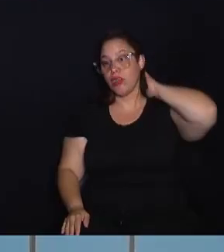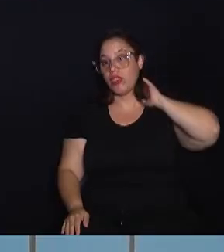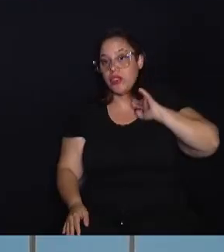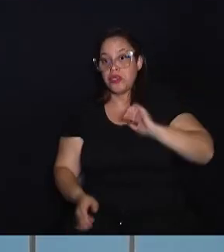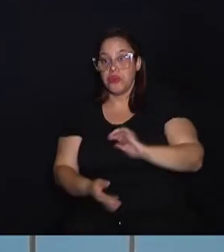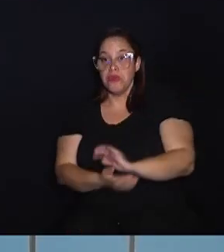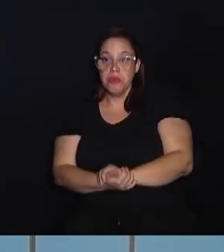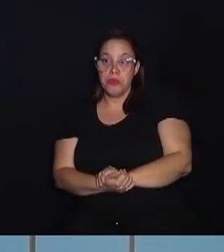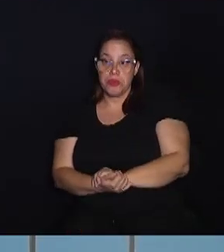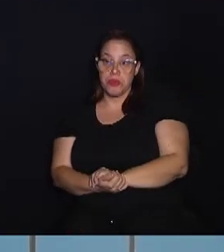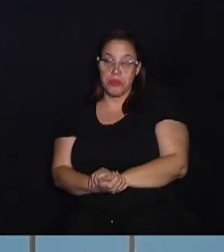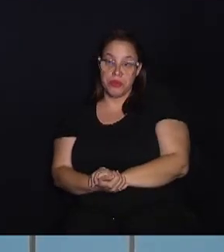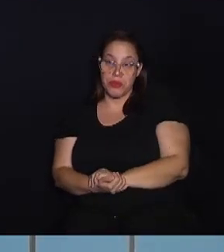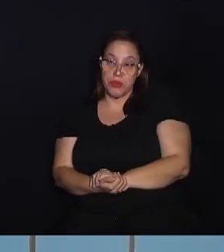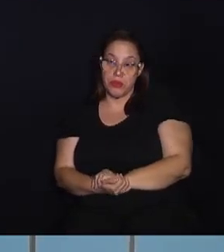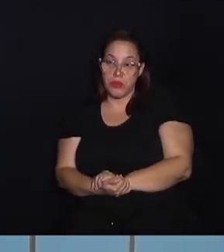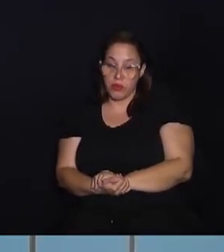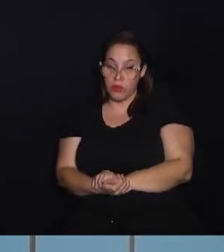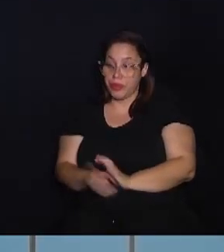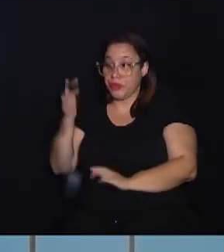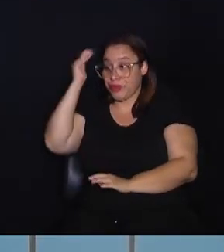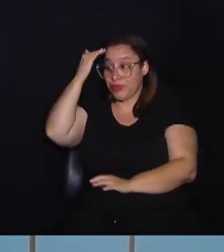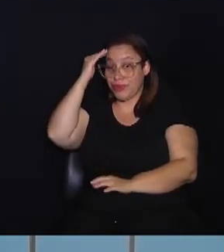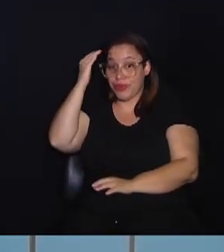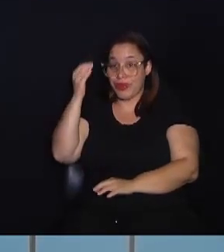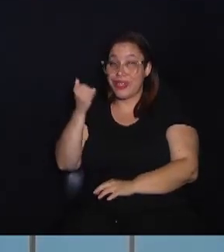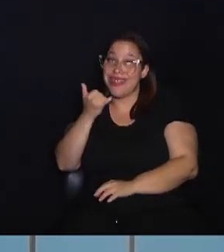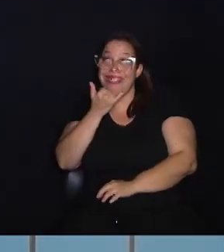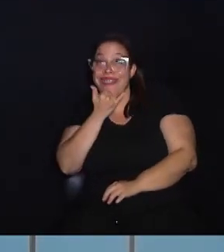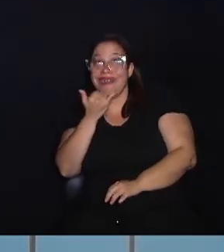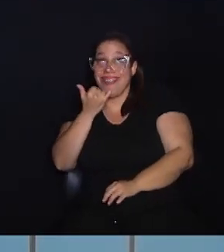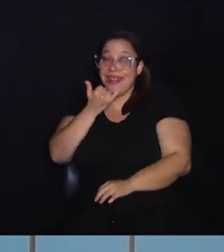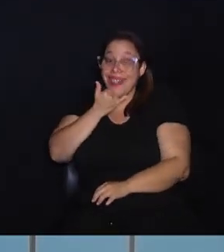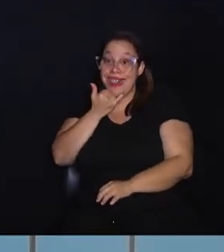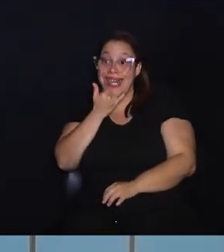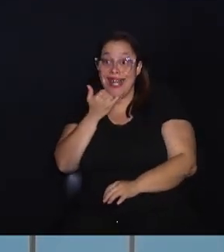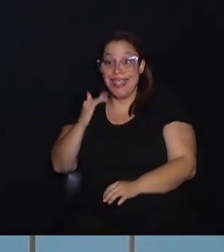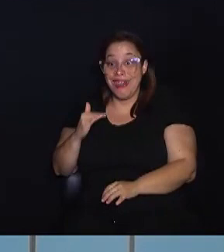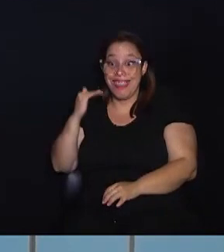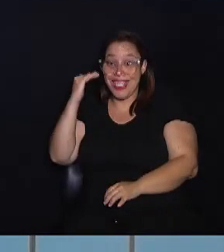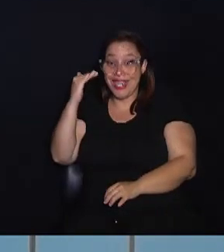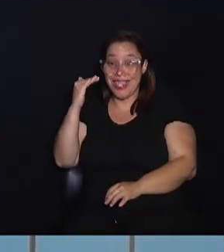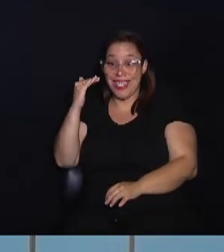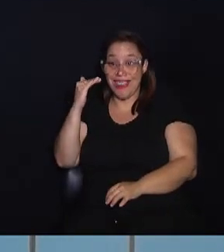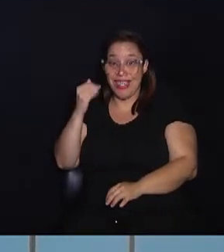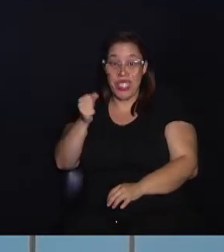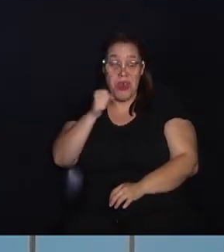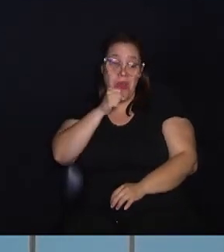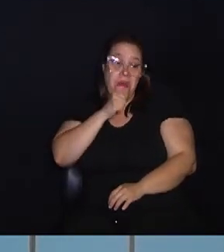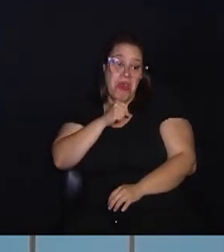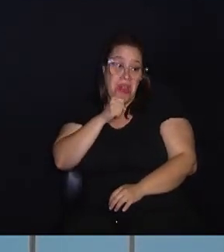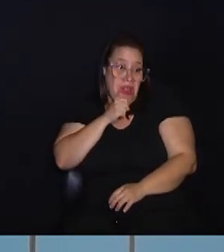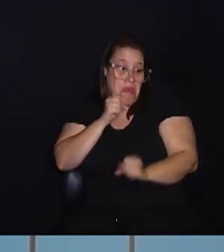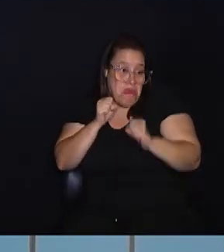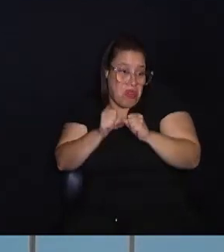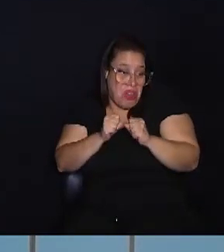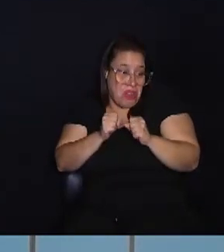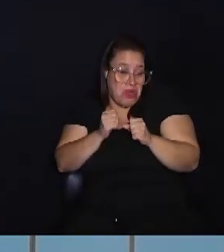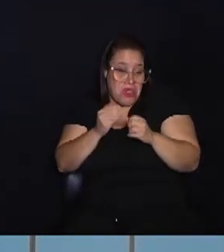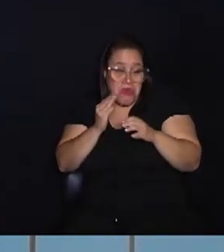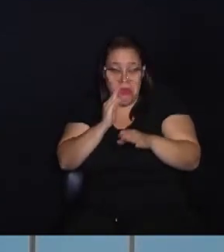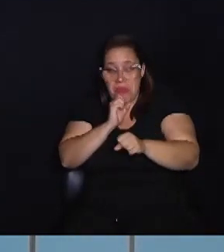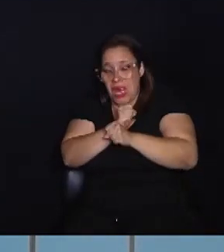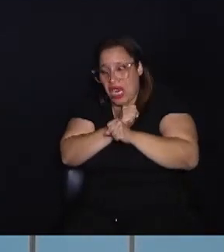disso dentro, entendeu? E ainda vem com aquela desculpa que ele foi criado para que os mais velhos possam parar de fumar e